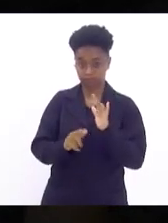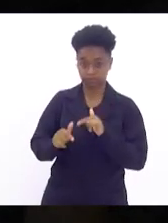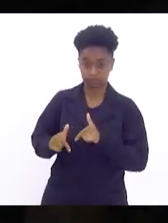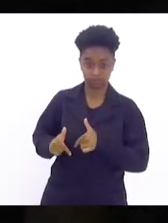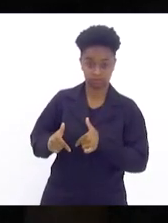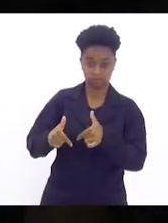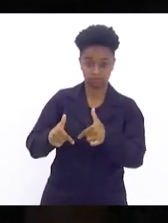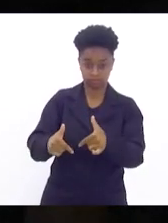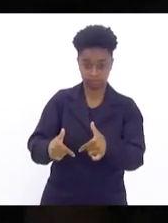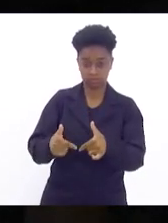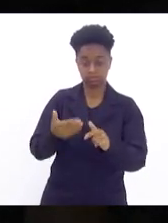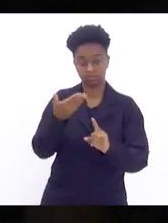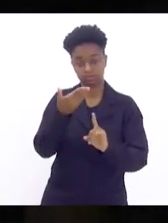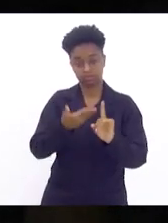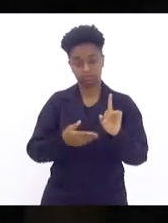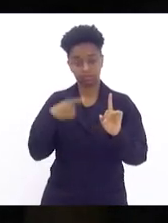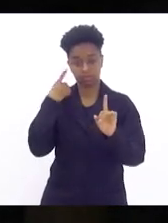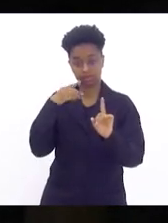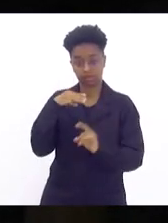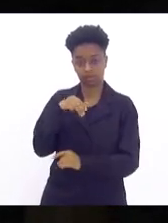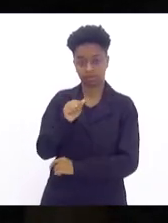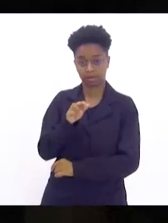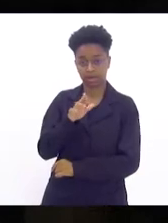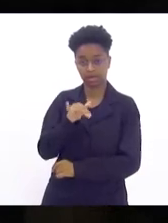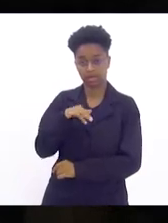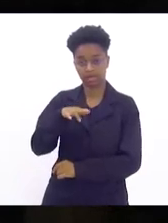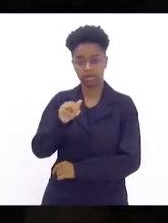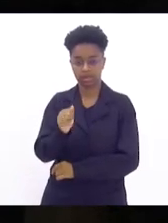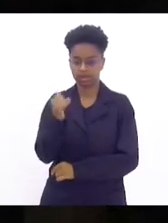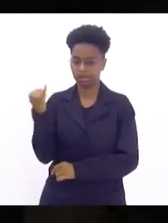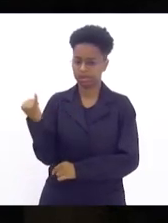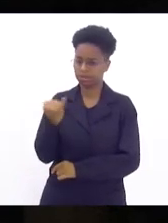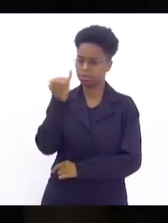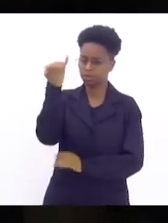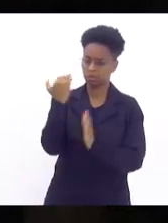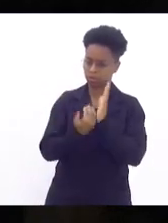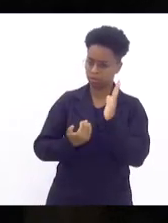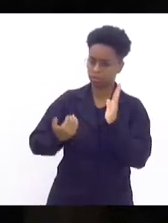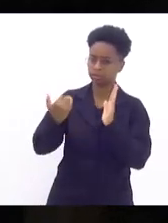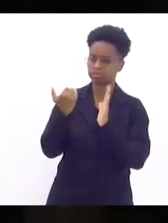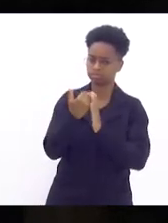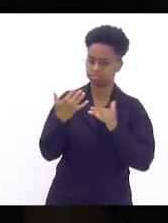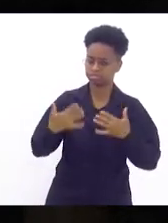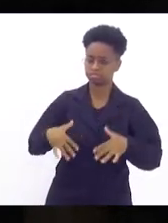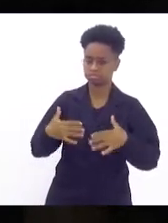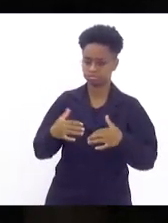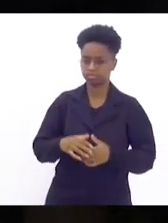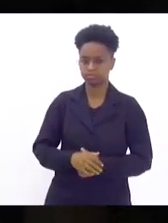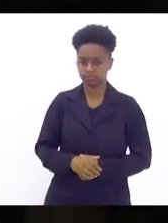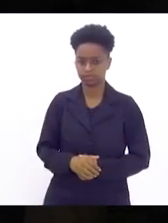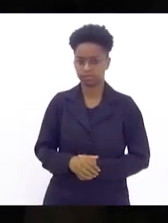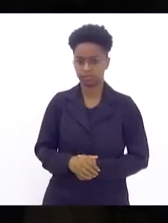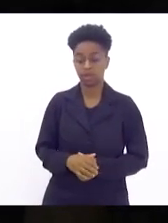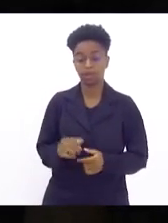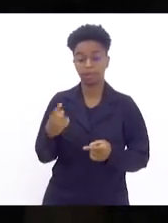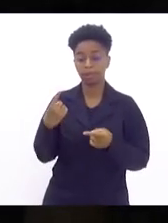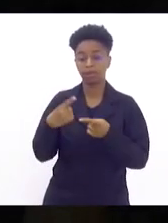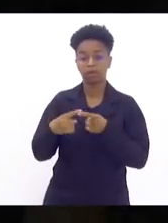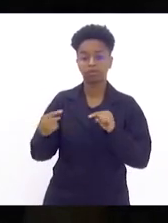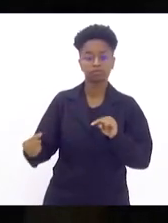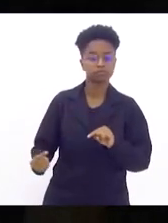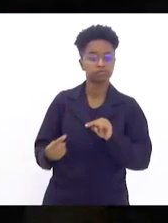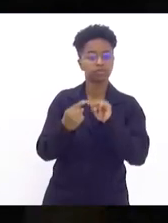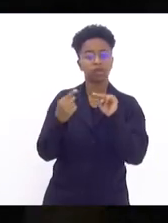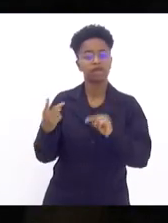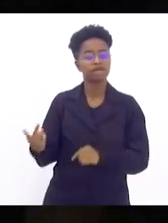da Nobre deputada Marina é de suma relevância de extrema relevância porque vem de encontro a